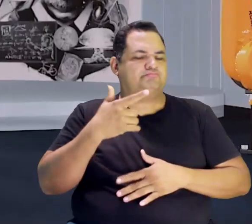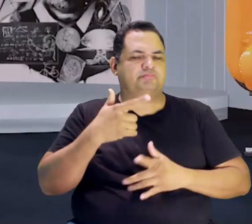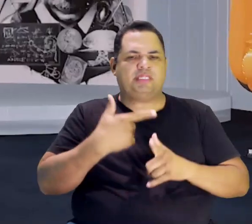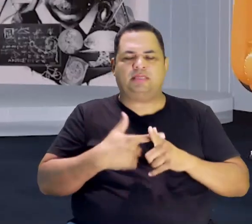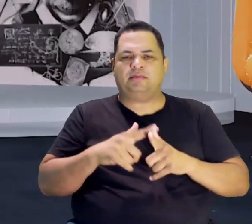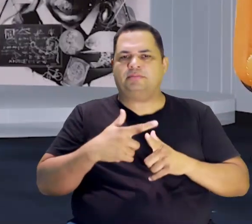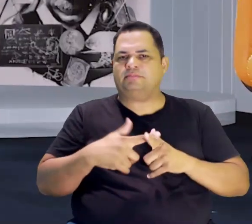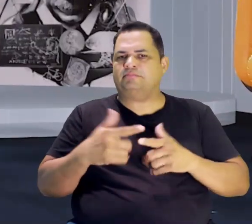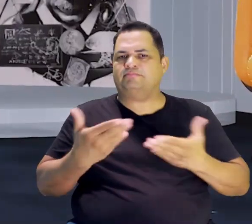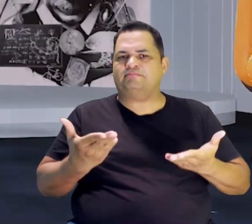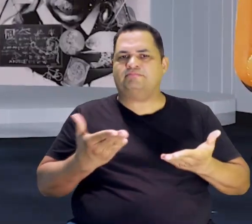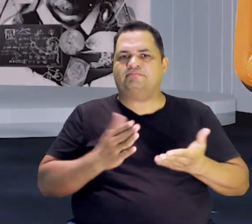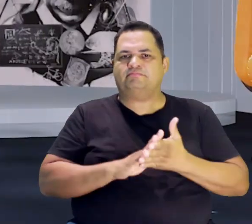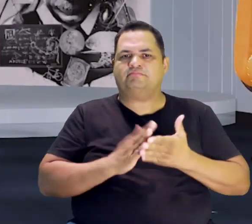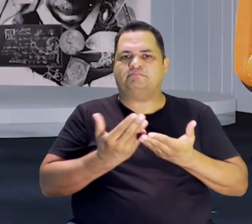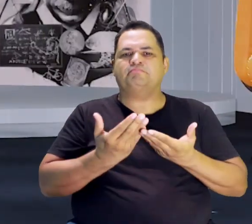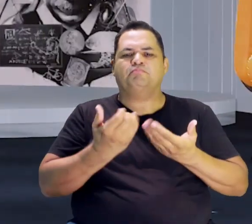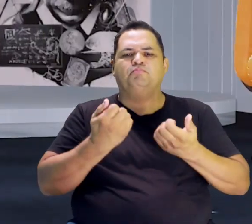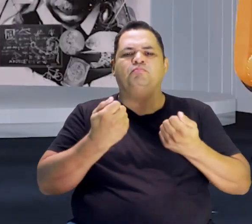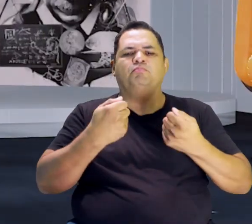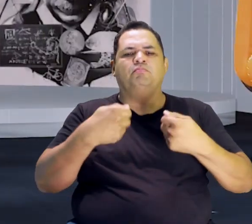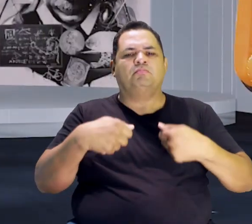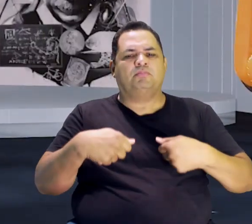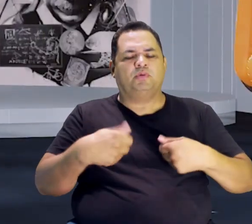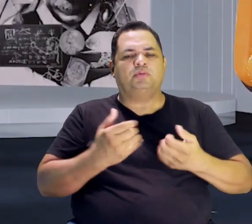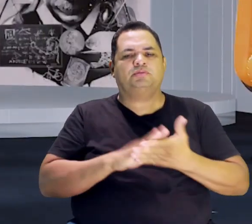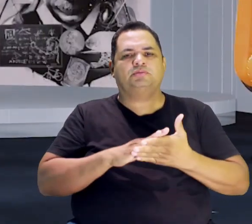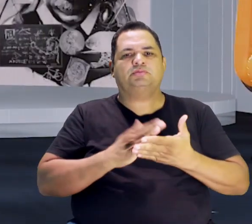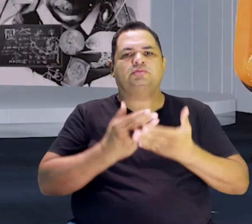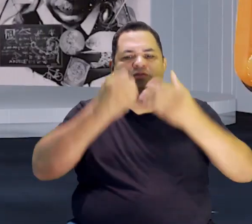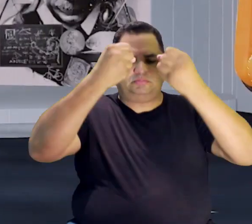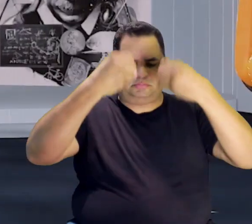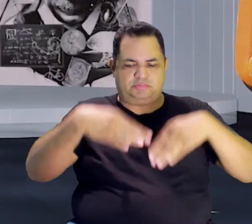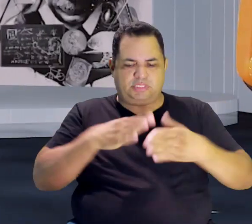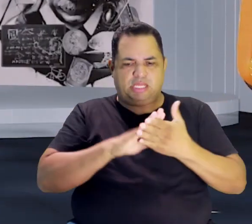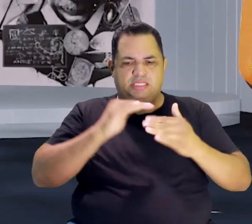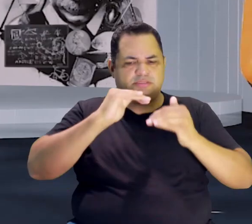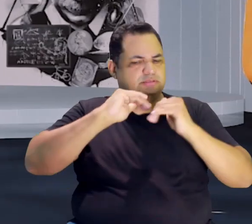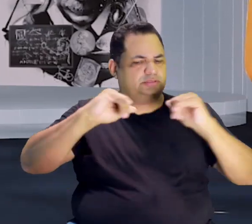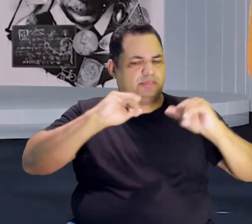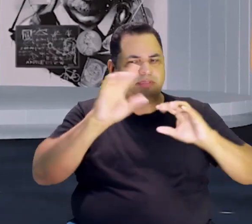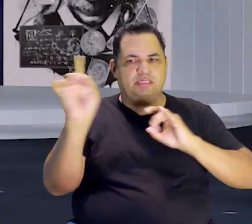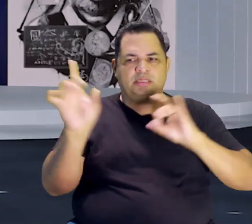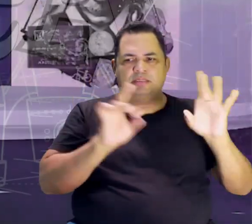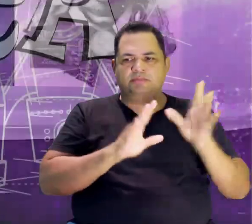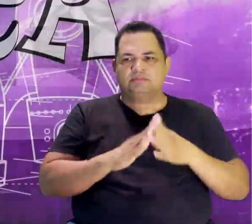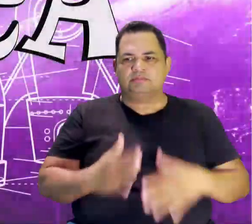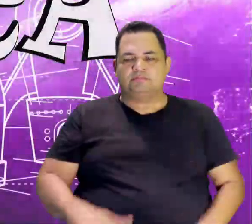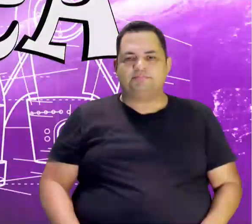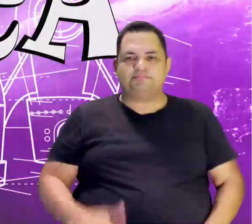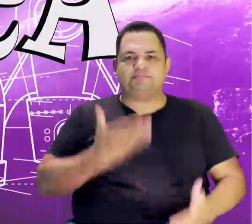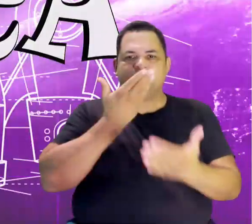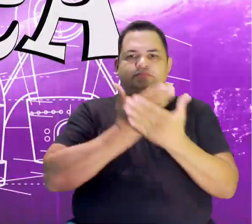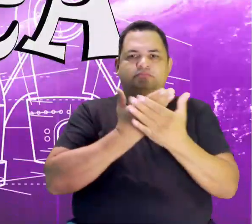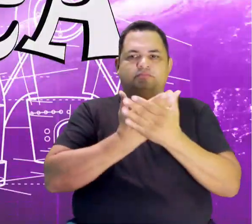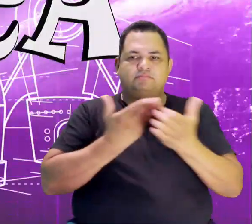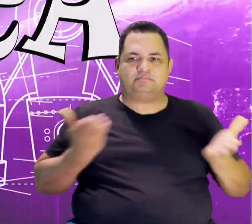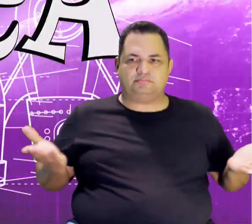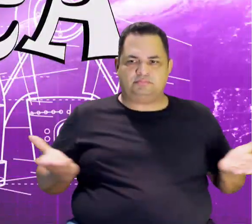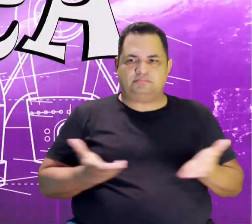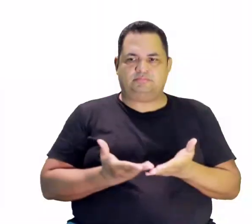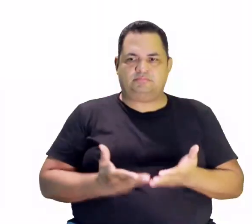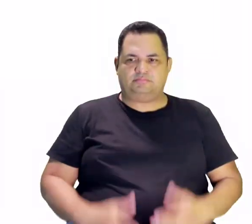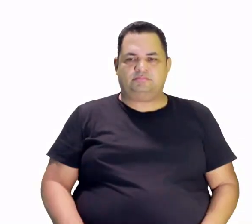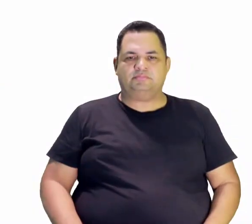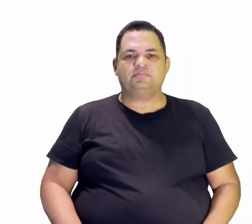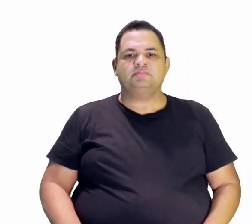são separadas, né? Uma das outras, tem como entender perfeitamente. Vamos lá então, nossa aula de hoje. Tá